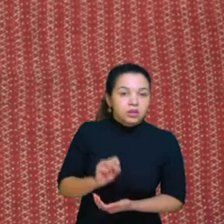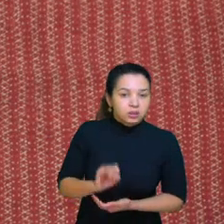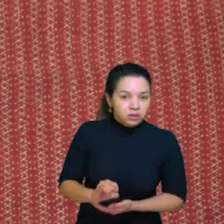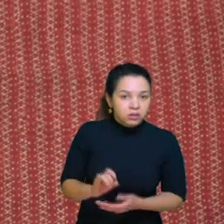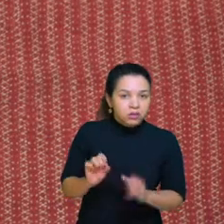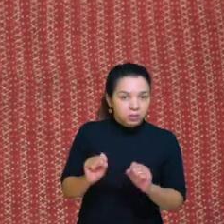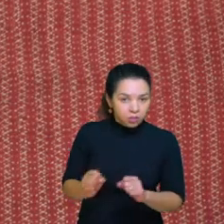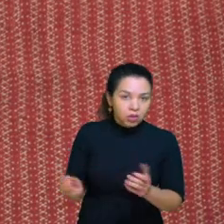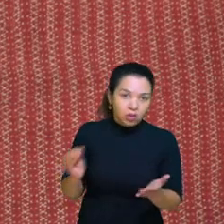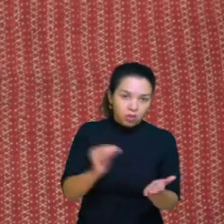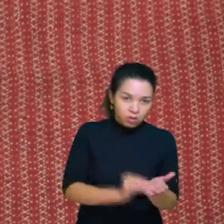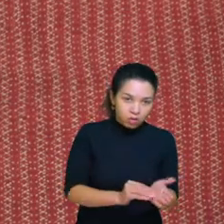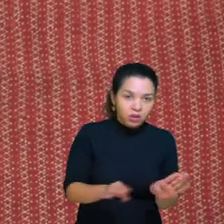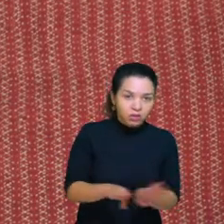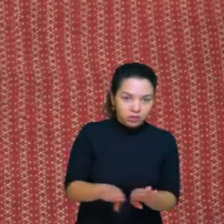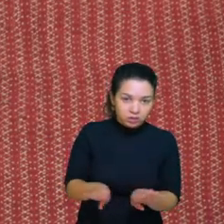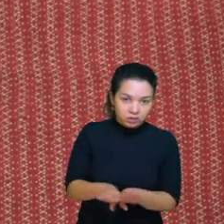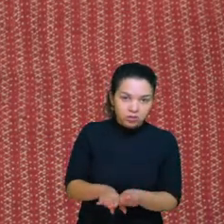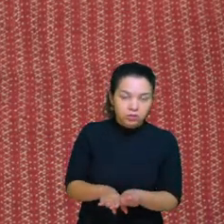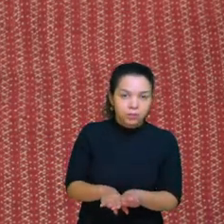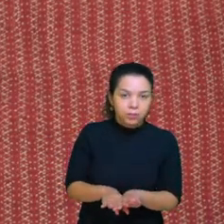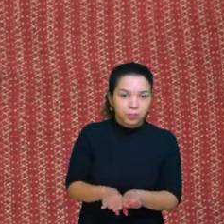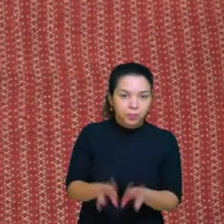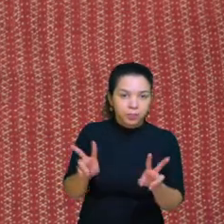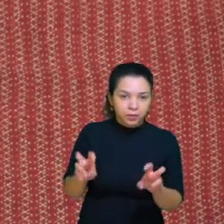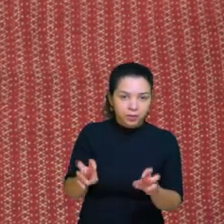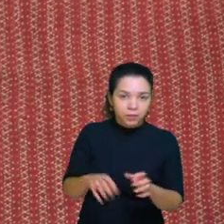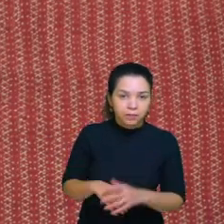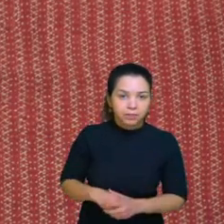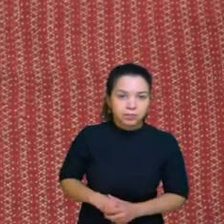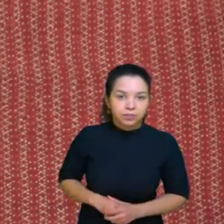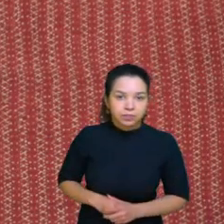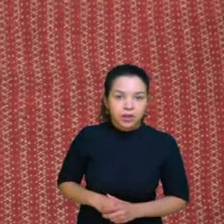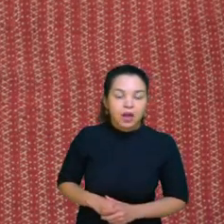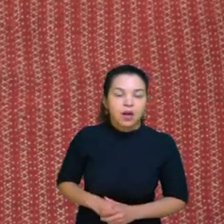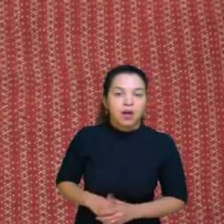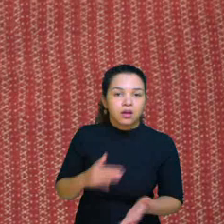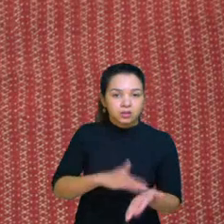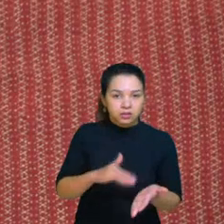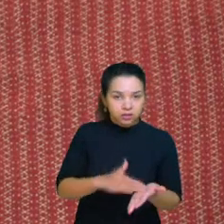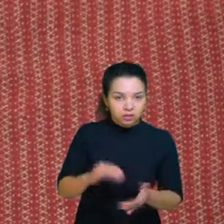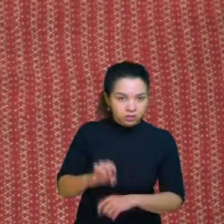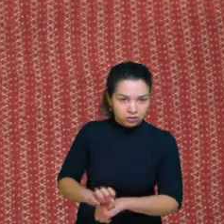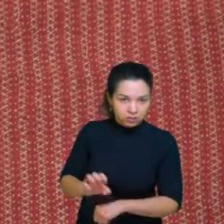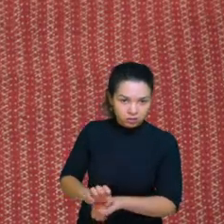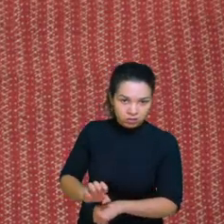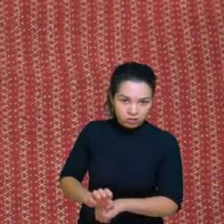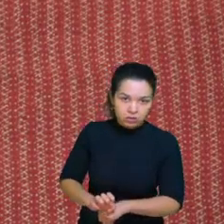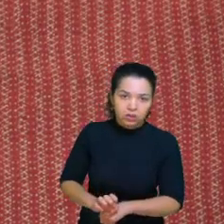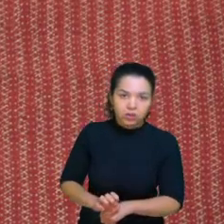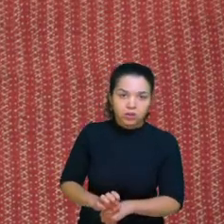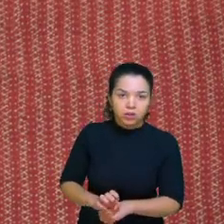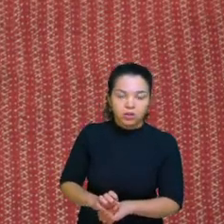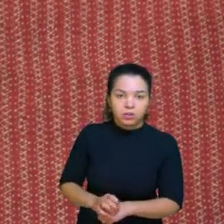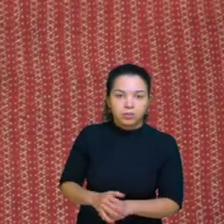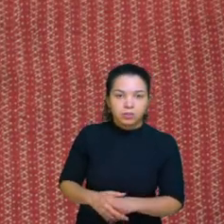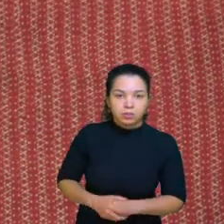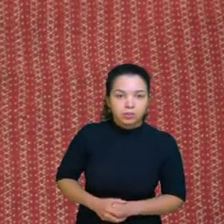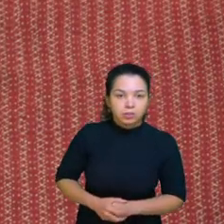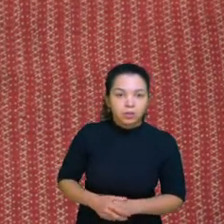colocar também no sentido de que as secretarias estaduais e municipais tenham uma